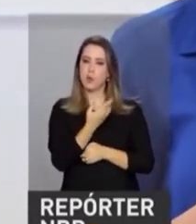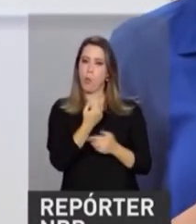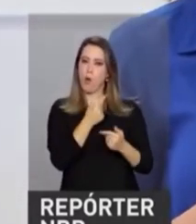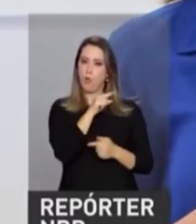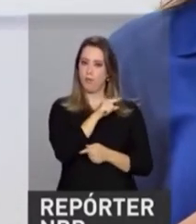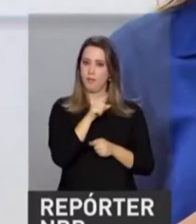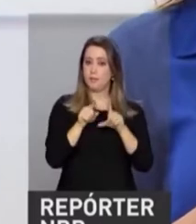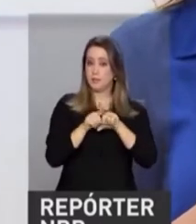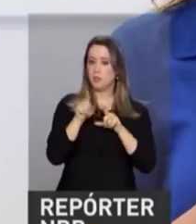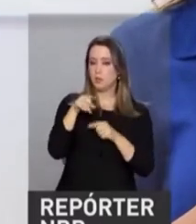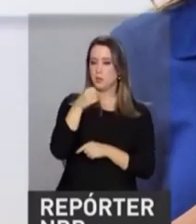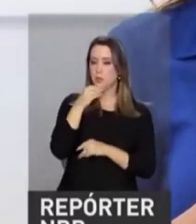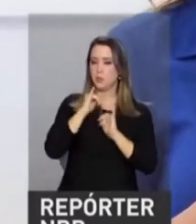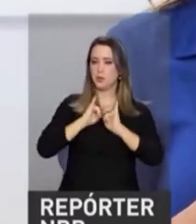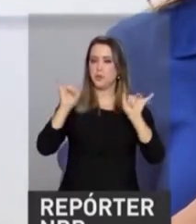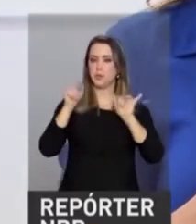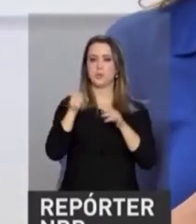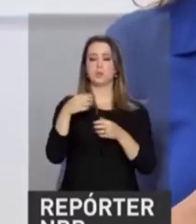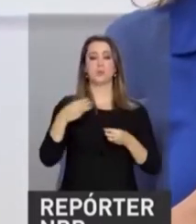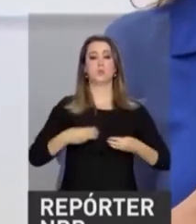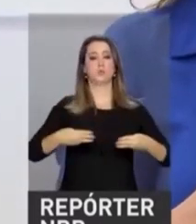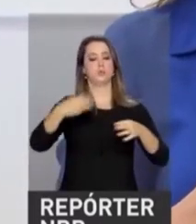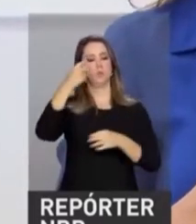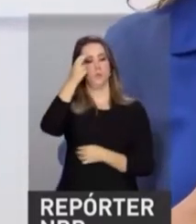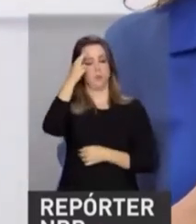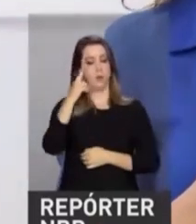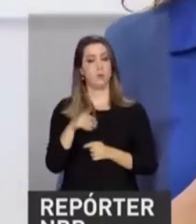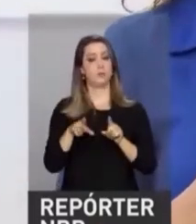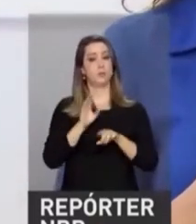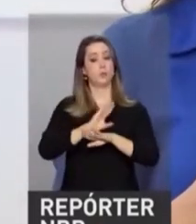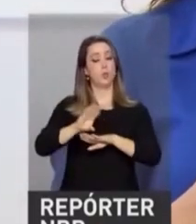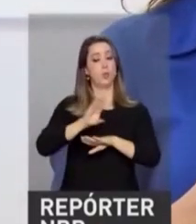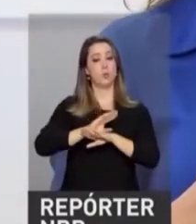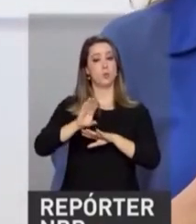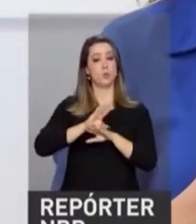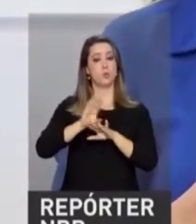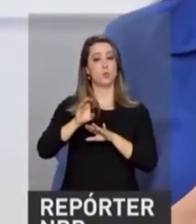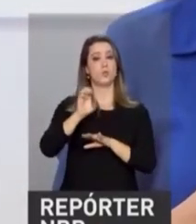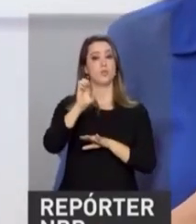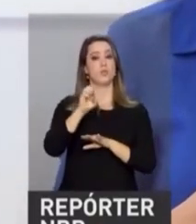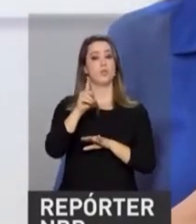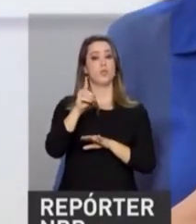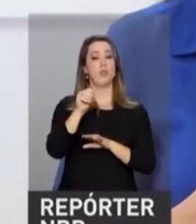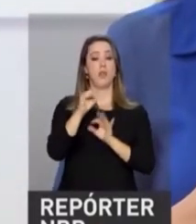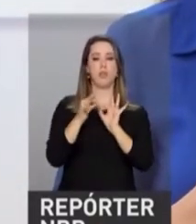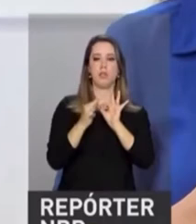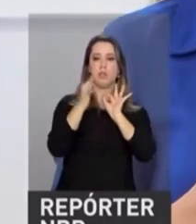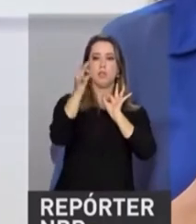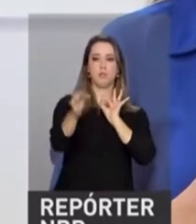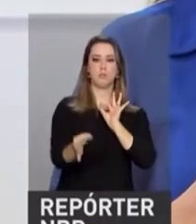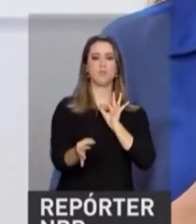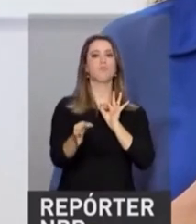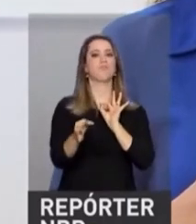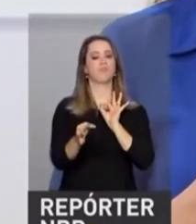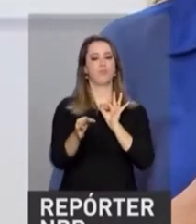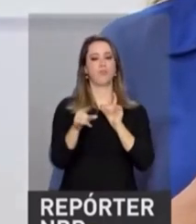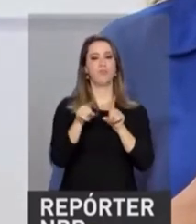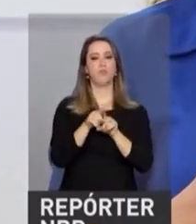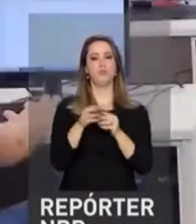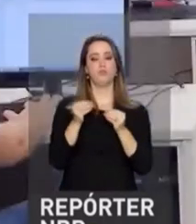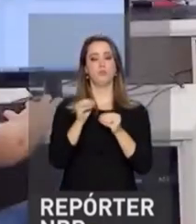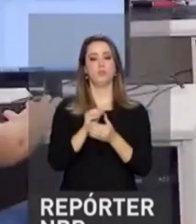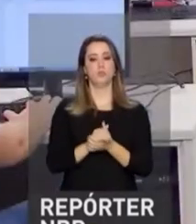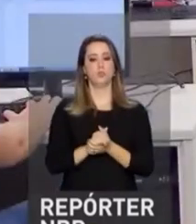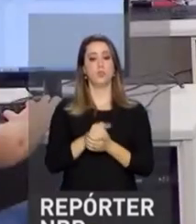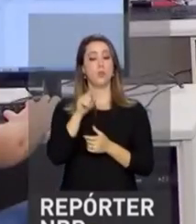boa notícia: o Ministério da Cultura disponibilizou cursos na modalidade ensino à distância dedicados ao